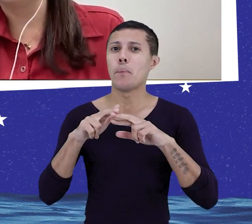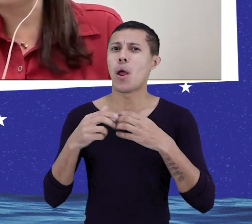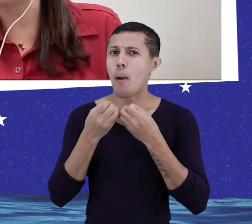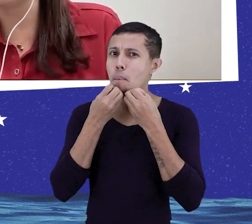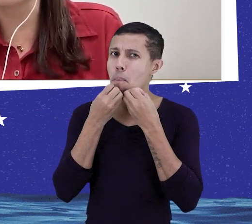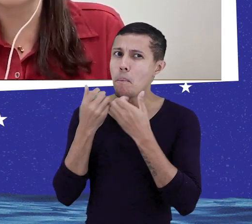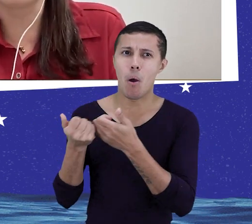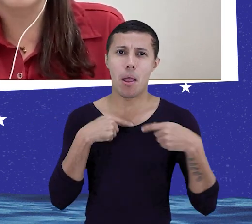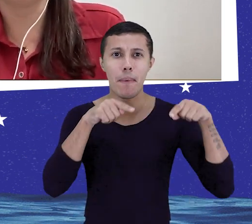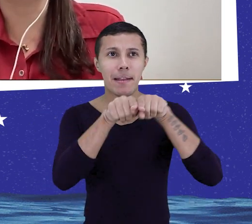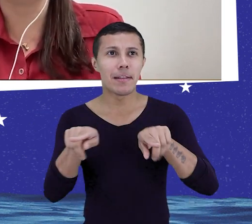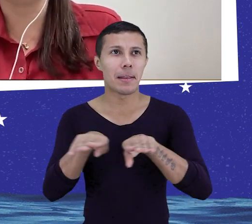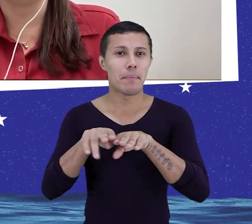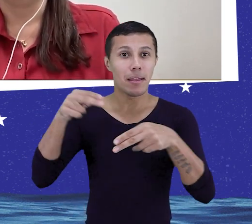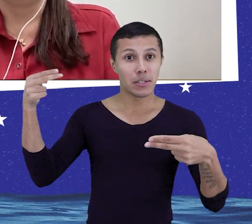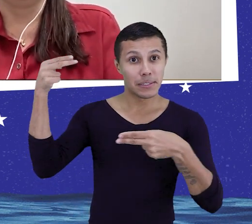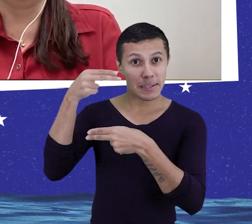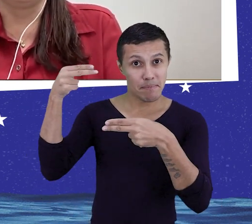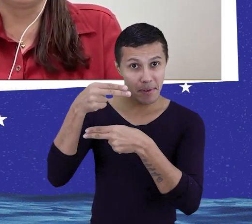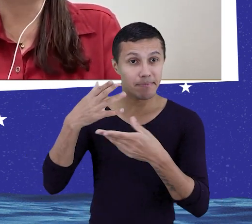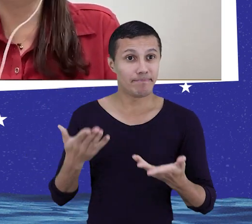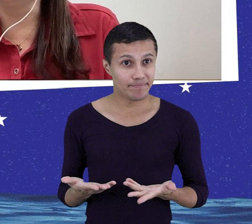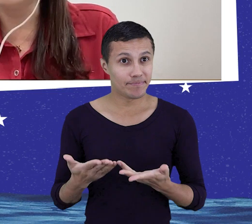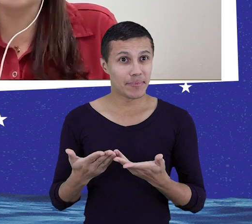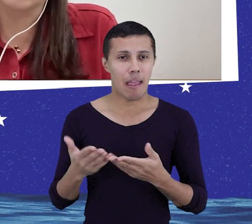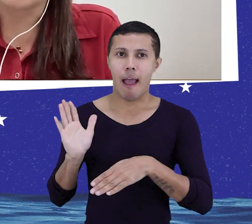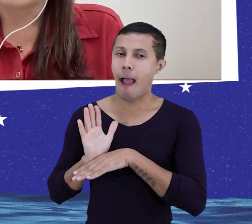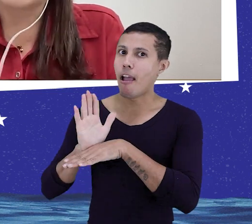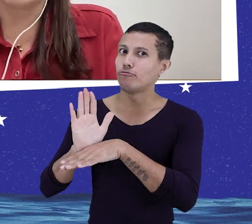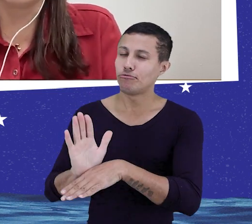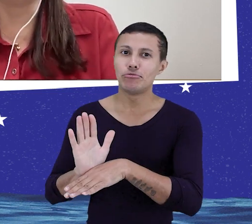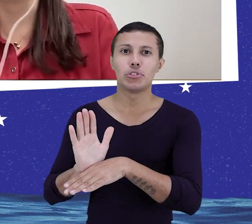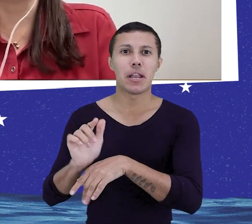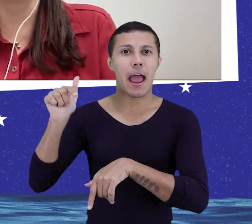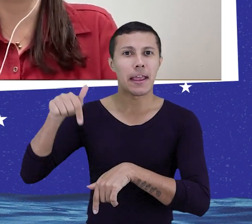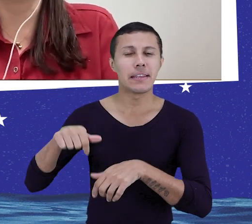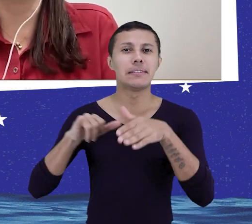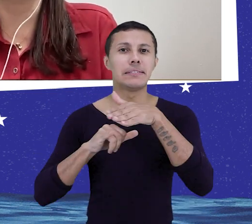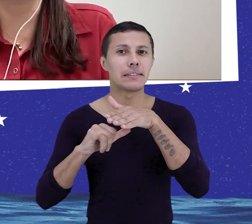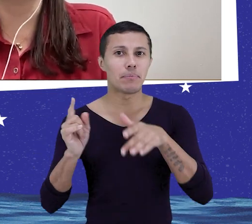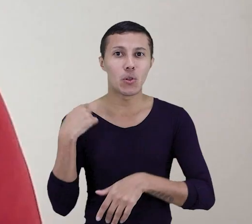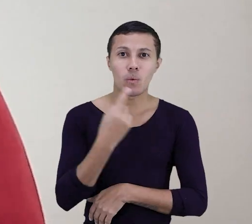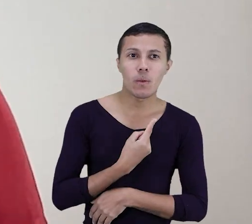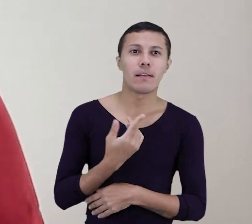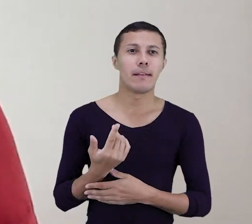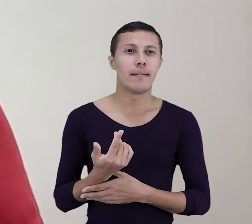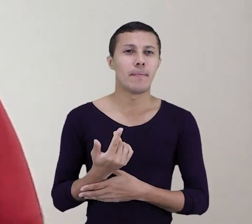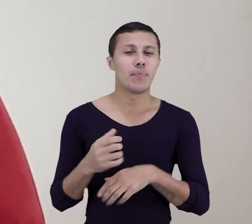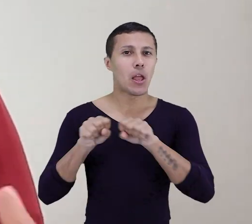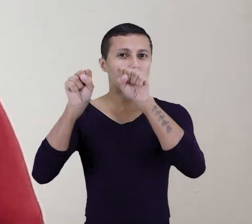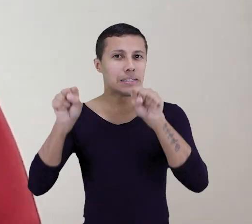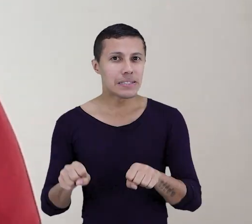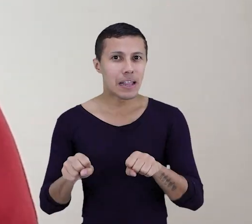temos um super parceiro, que é o Sebrae, que auxilia muito as nossas startups. Então, e esse